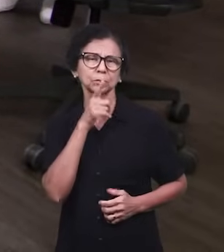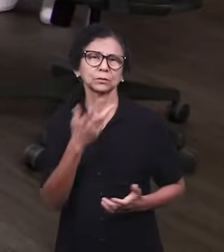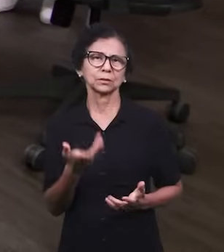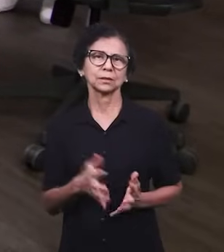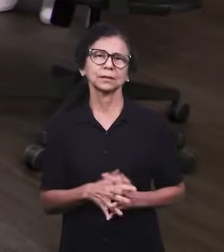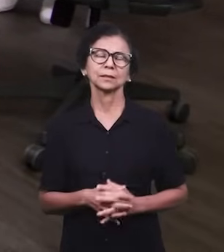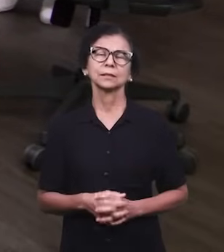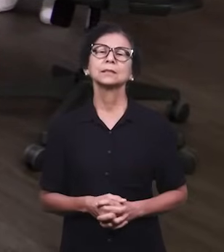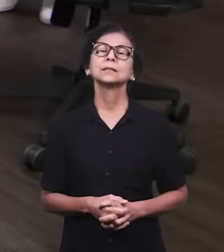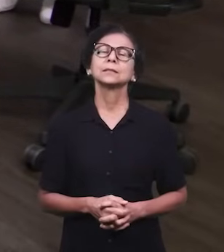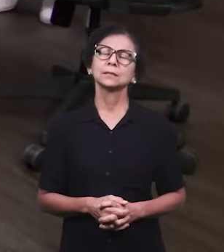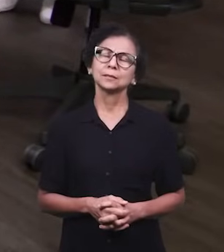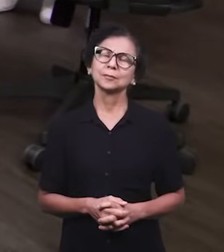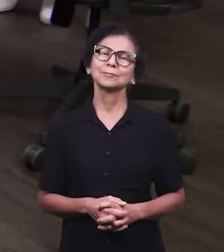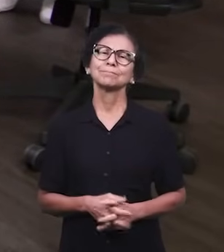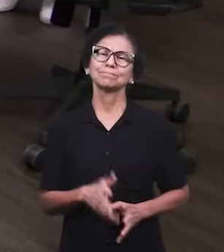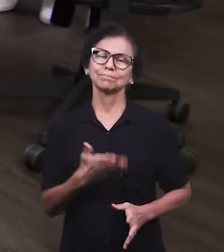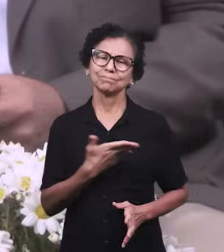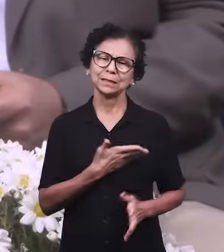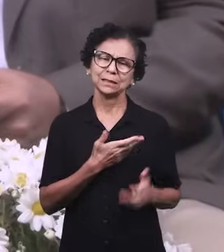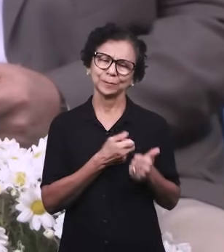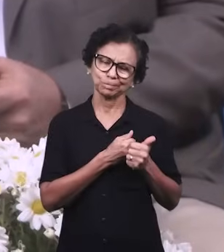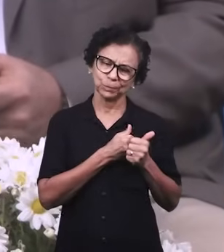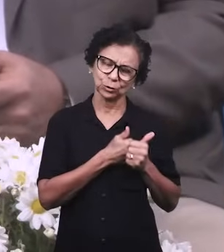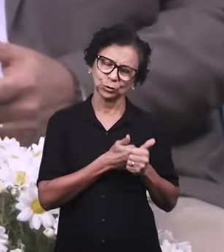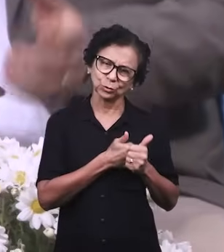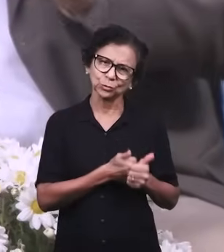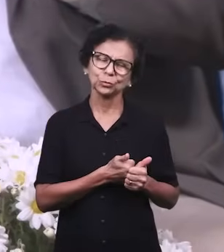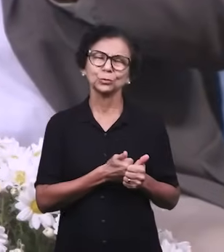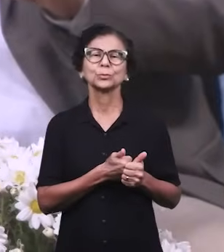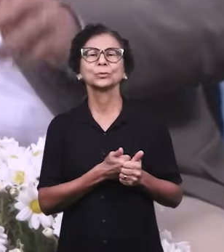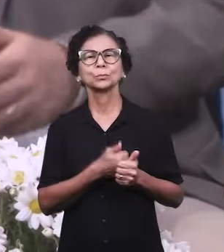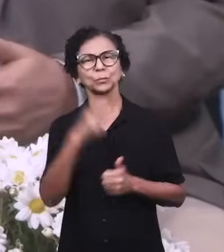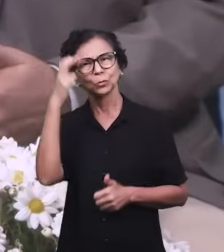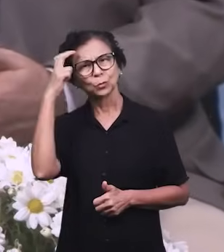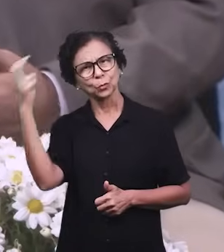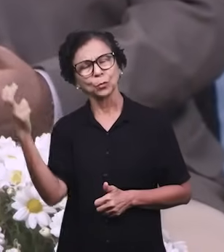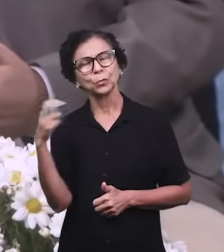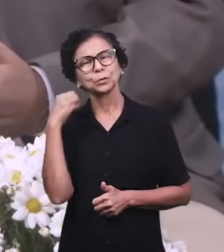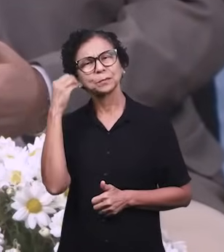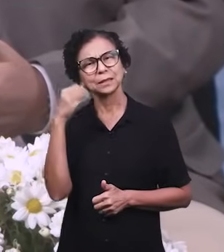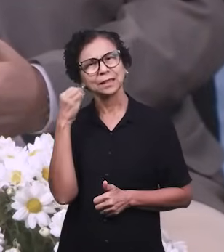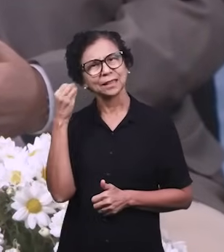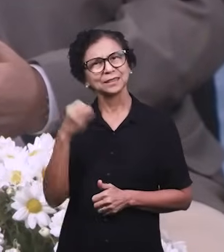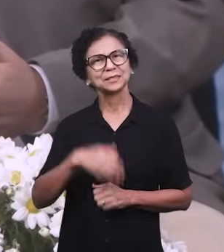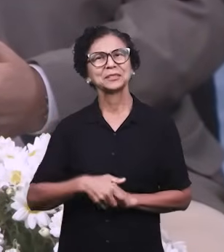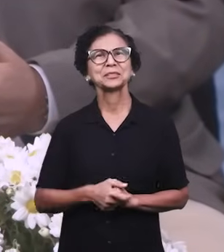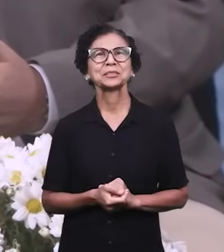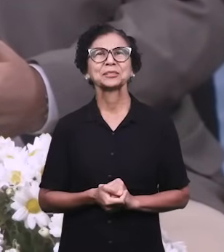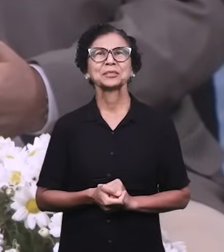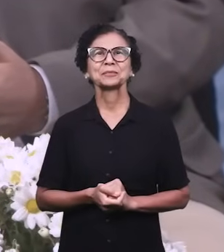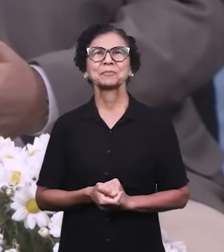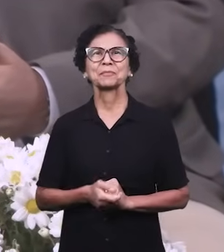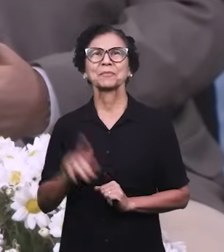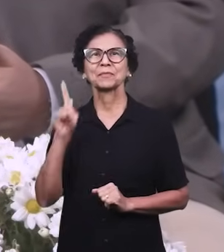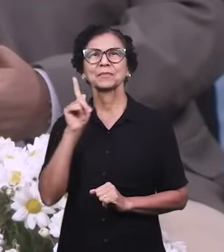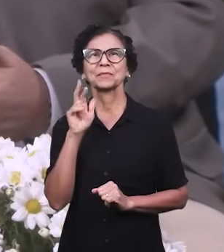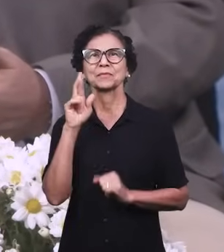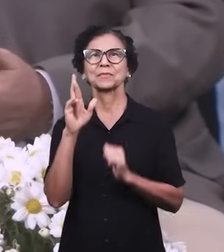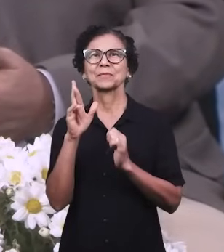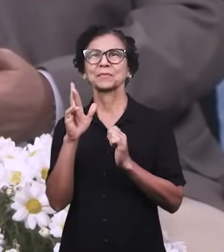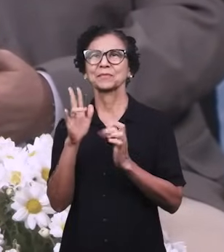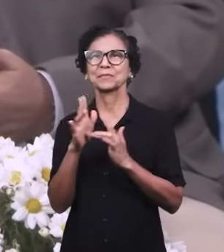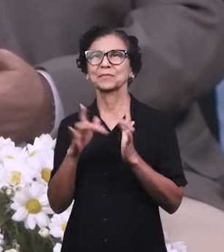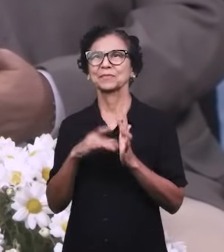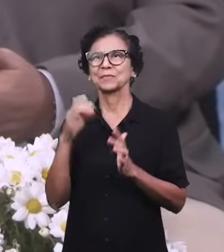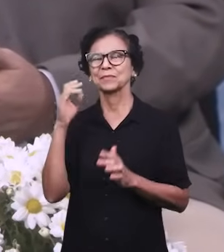Porque, de fato, é um companheiro que tem muito a ensinar e tem ensinado. Gilson, paz do Senhor, seja bem-vindo. Paz do Senhor, pastor Josias. A paz do